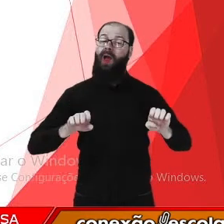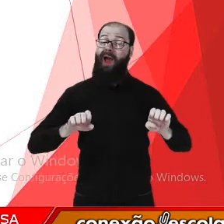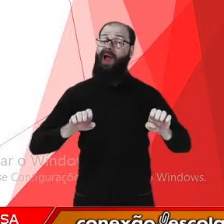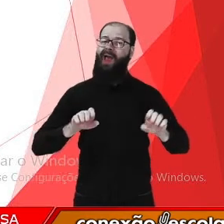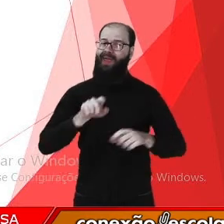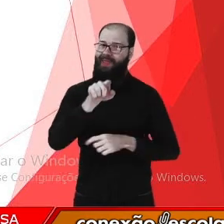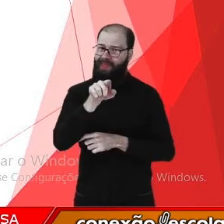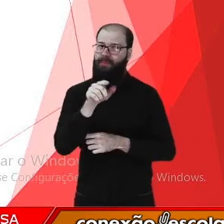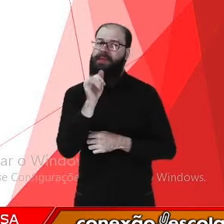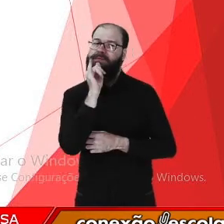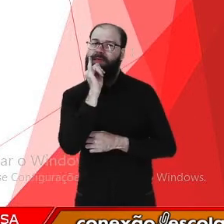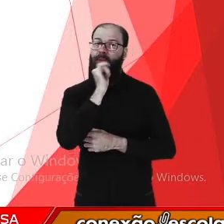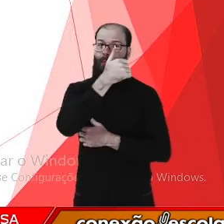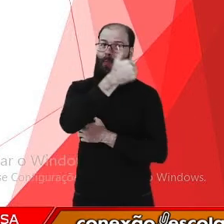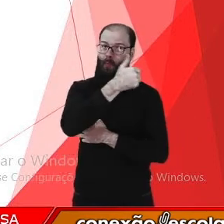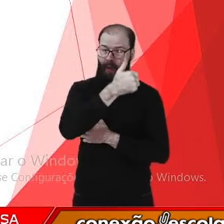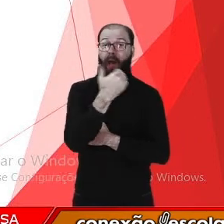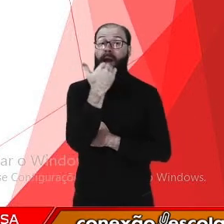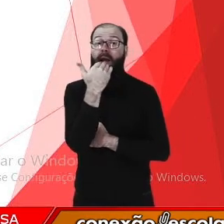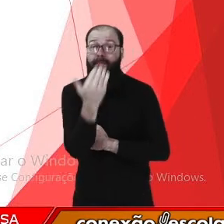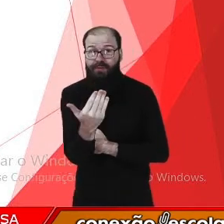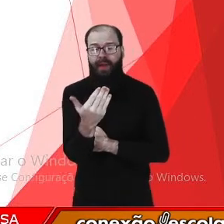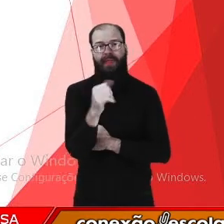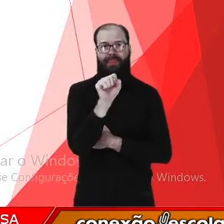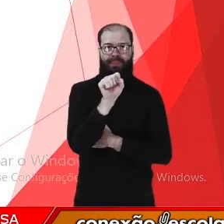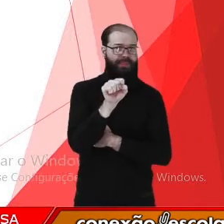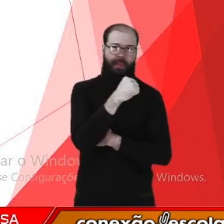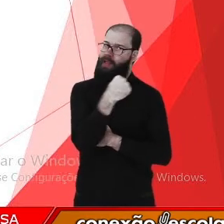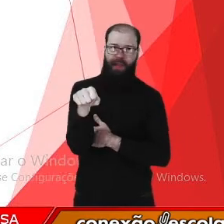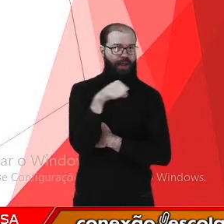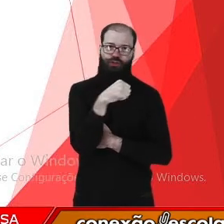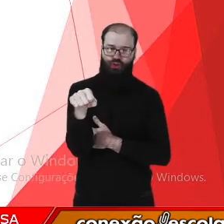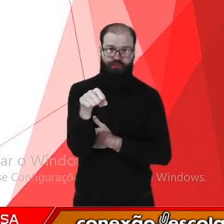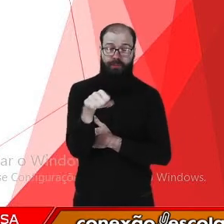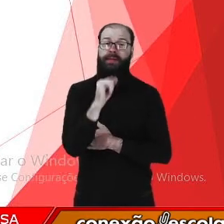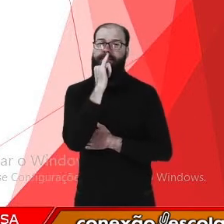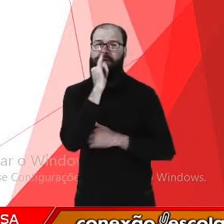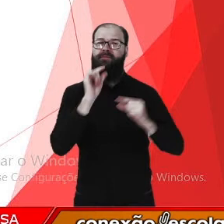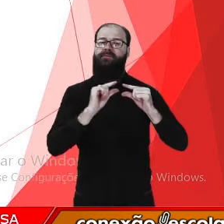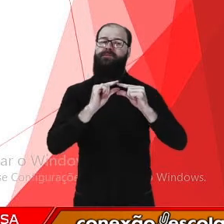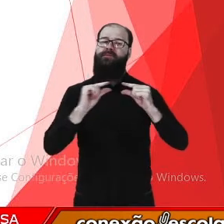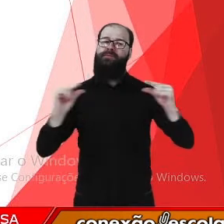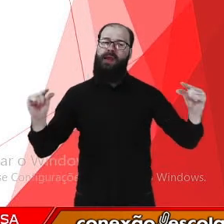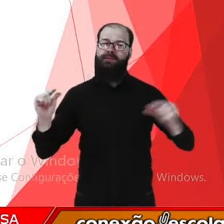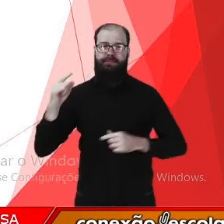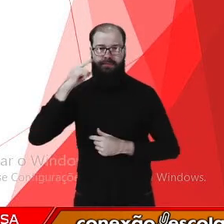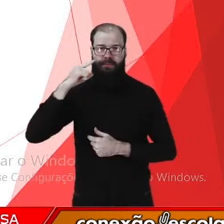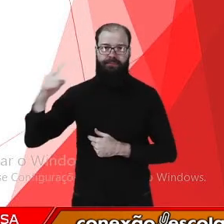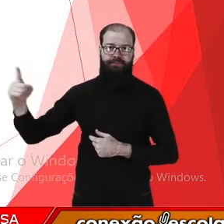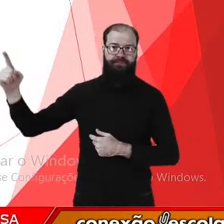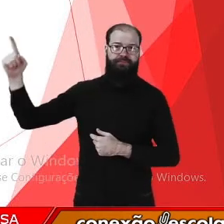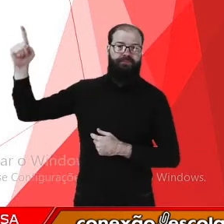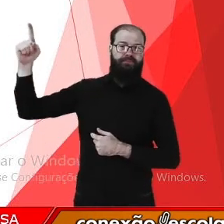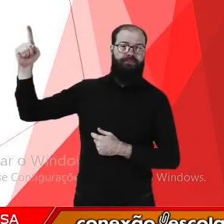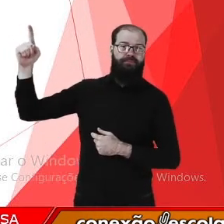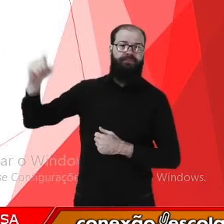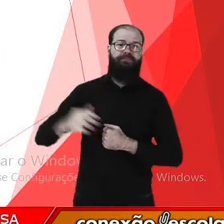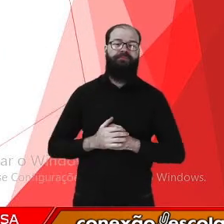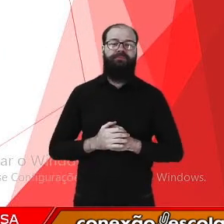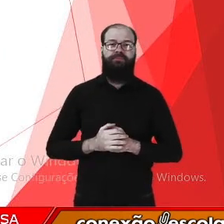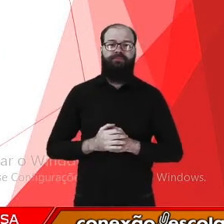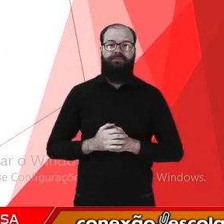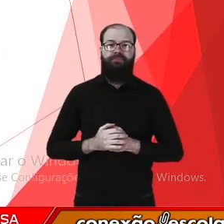você transforme em negativa. Então a frase é, em inglês, I can speak French